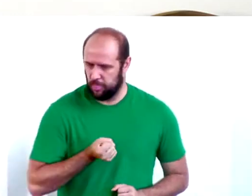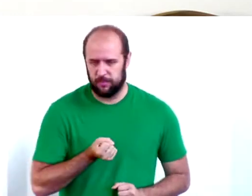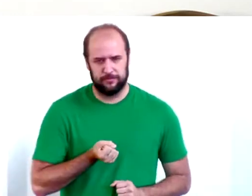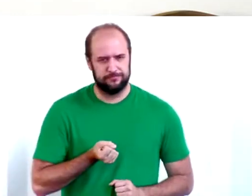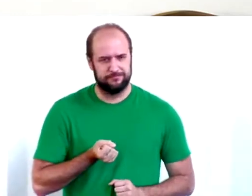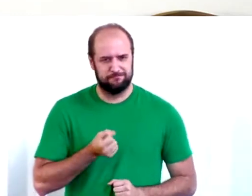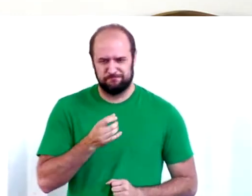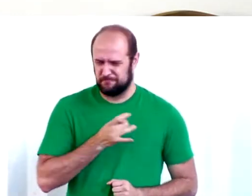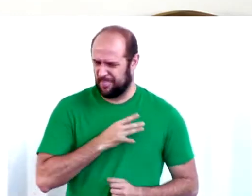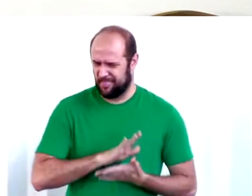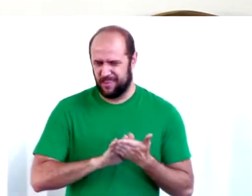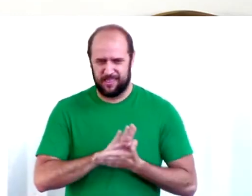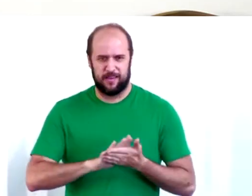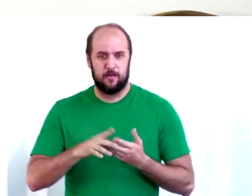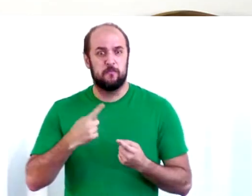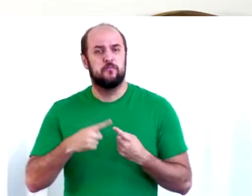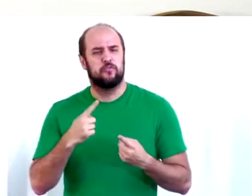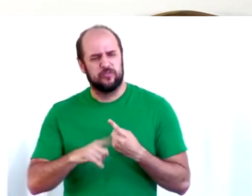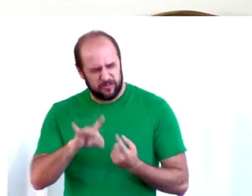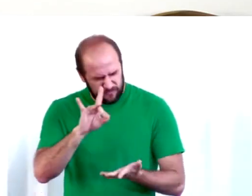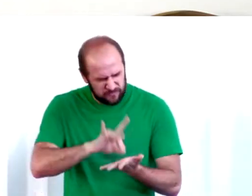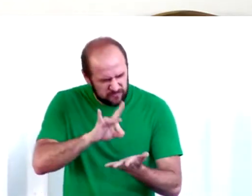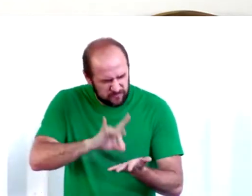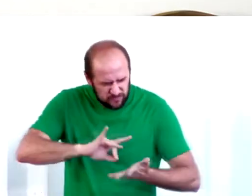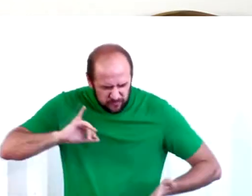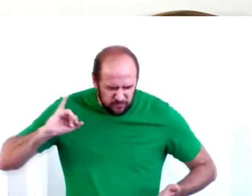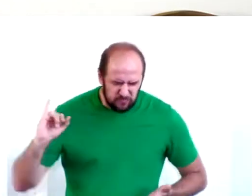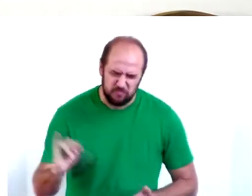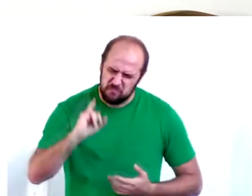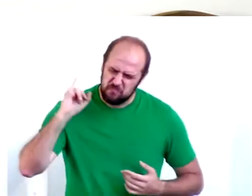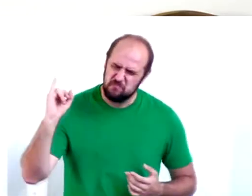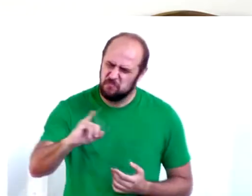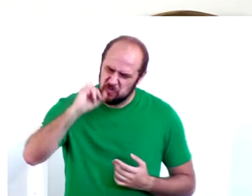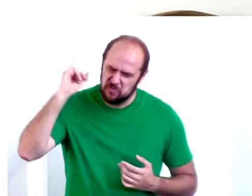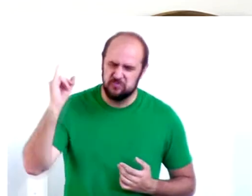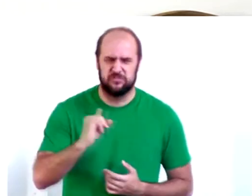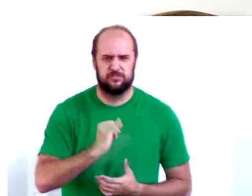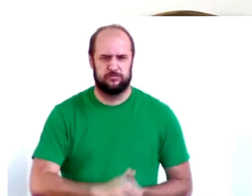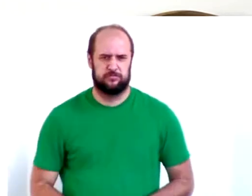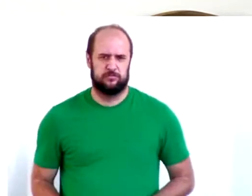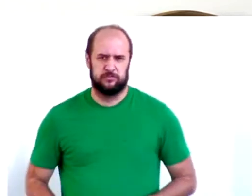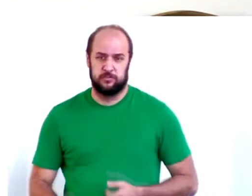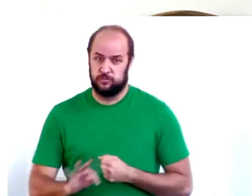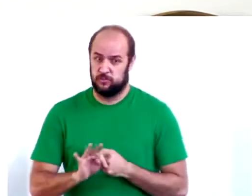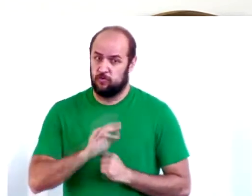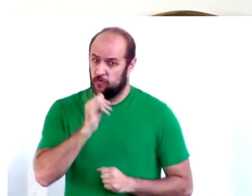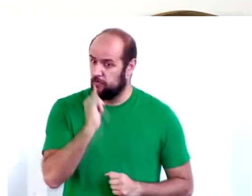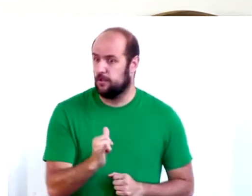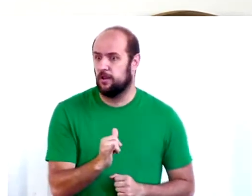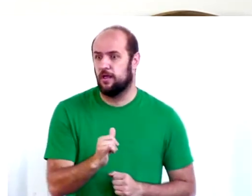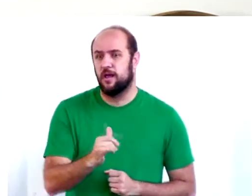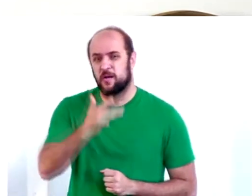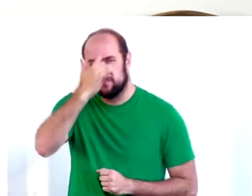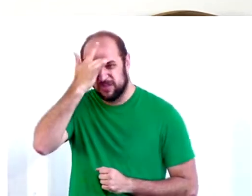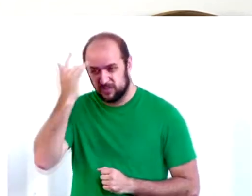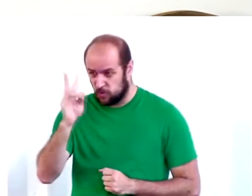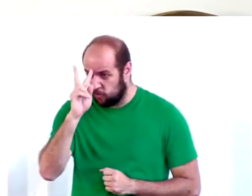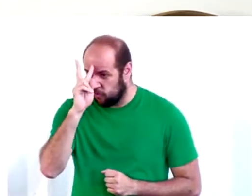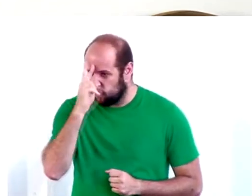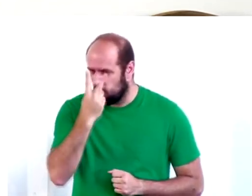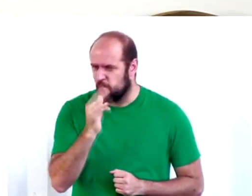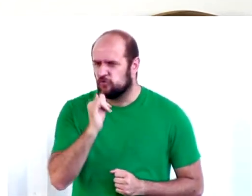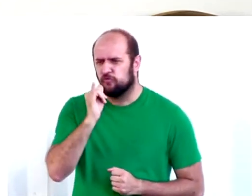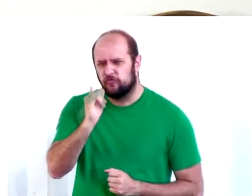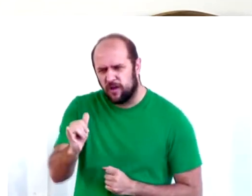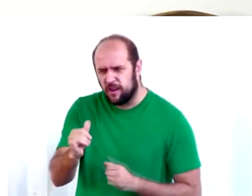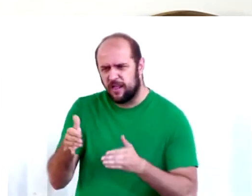do valor dela, da importância dela. Ele mesmo diz: saiba que aquele que converte o pecador do seu